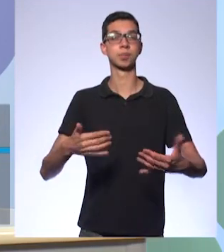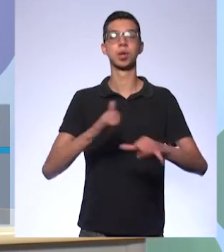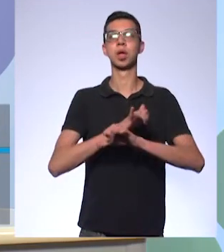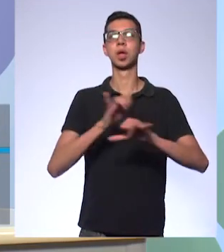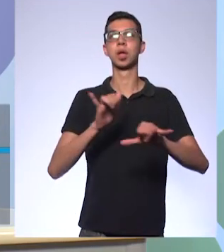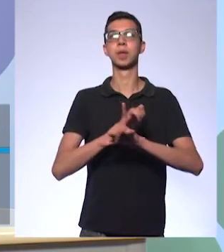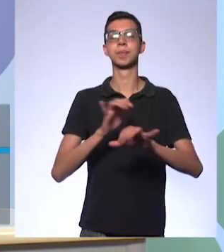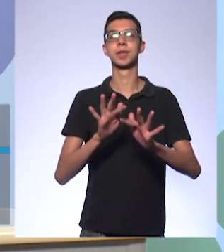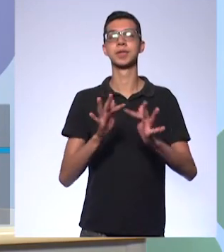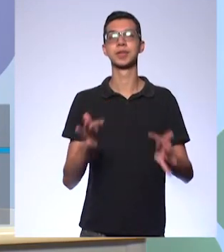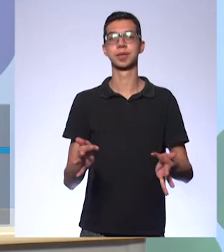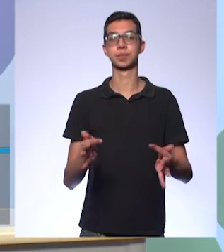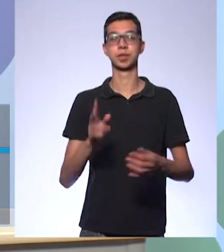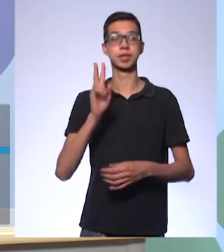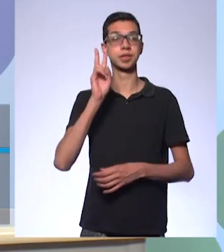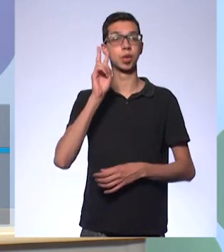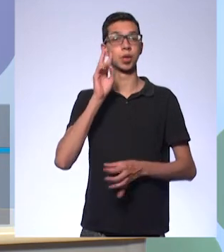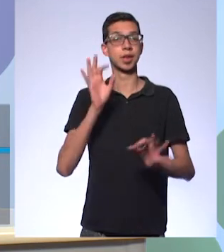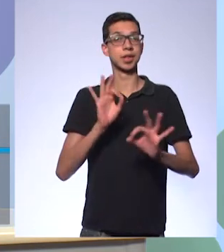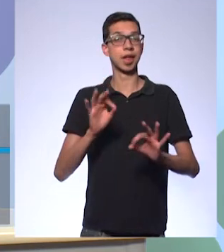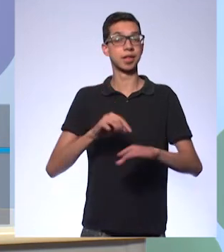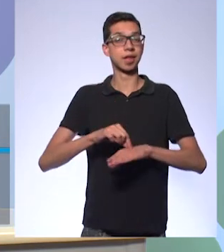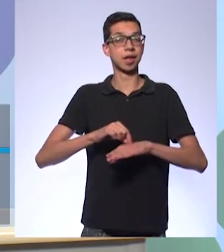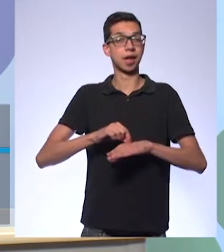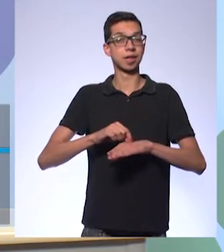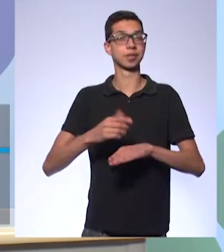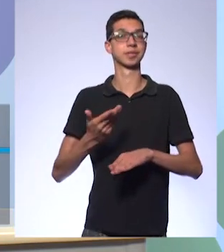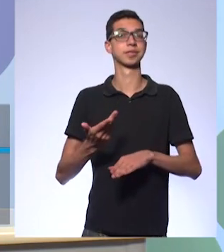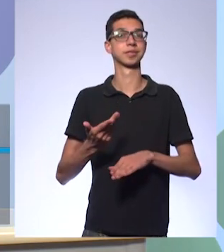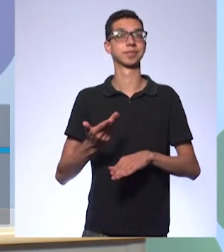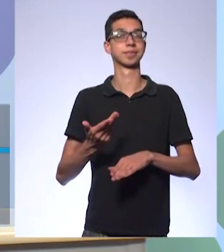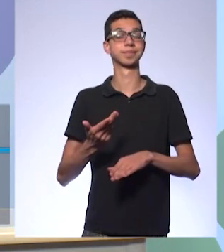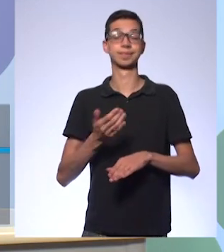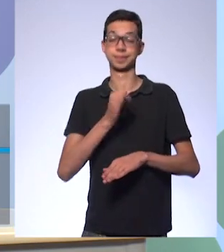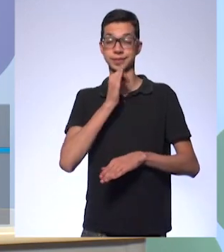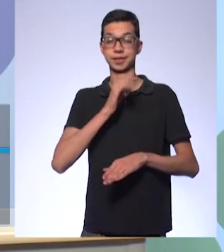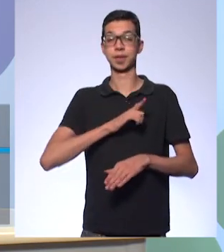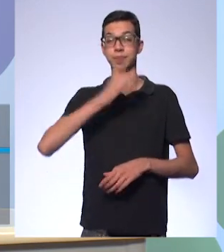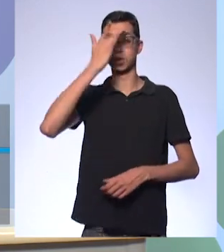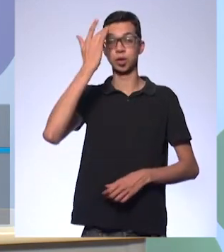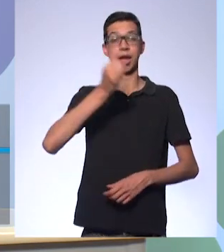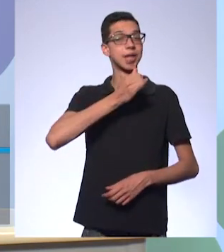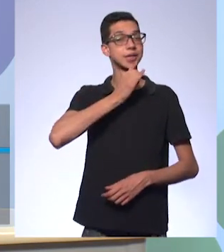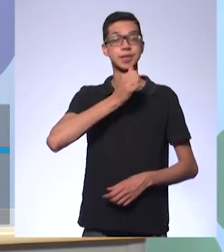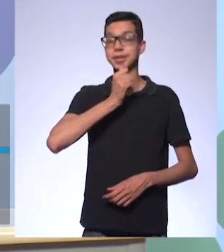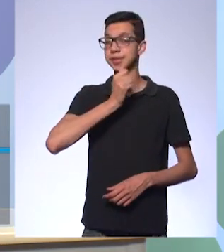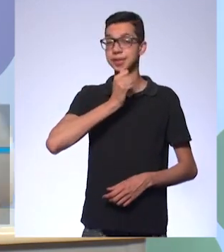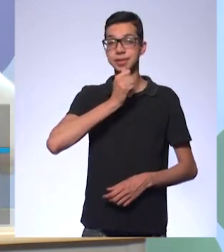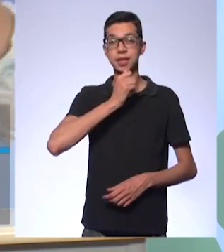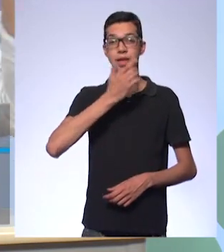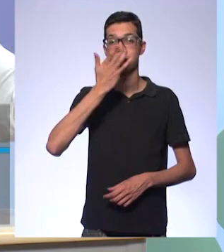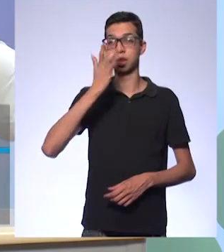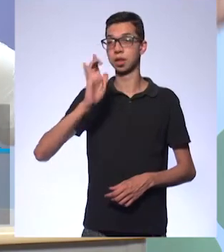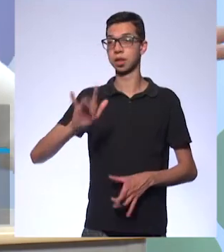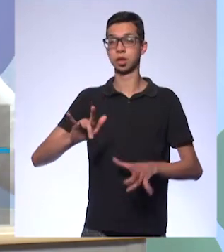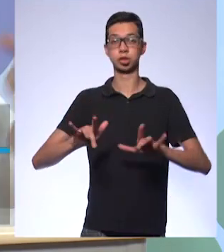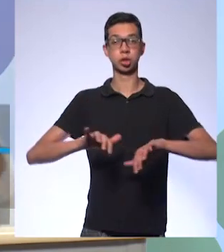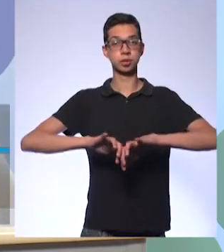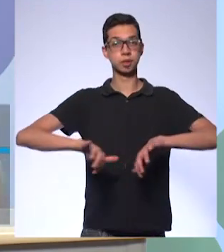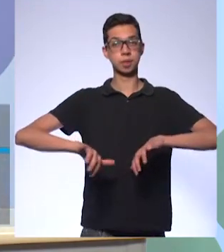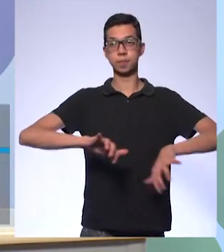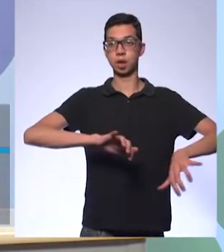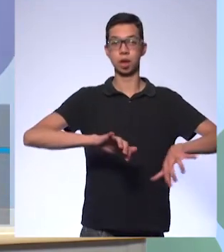da segunda sem carne, por exemplo. Né? A gente tem pessoas que ainda não separam o lixo. A gente ainda tem pessoas que jogam o sofá